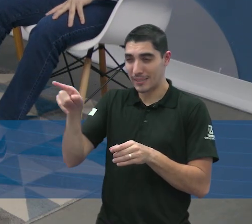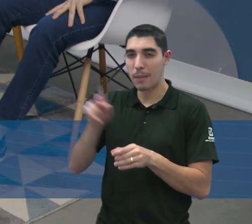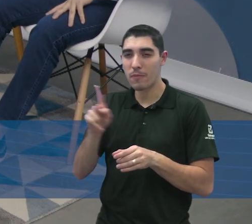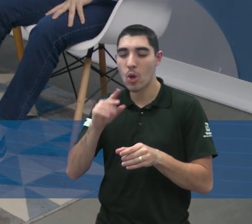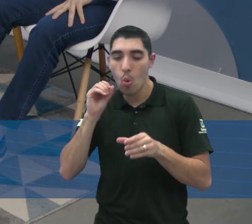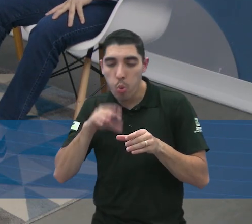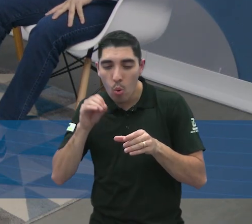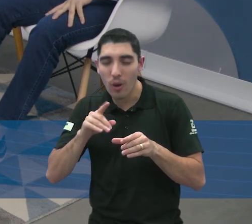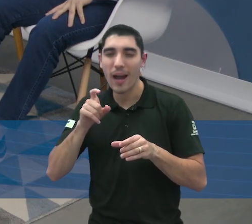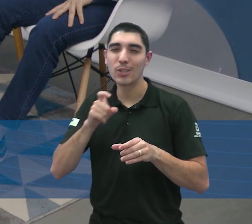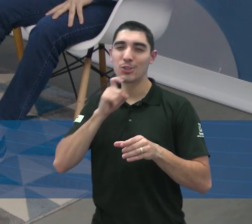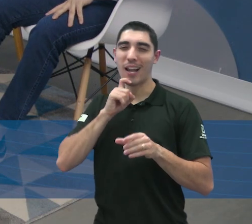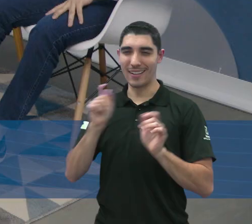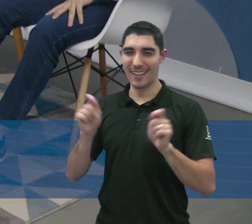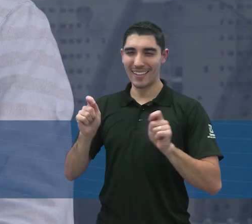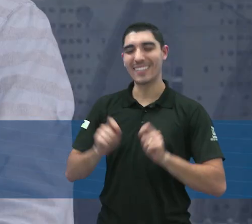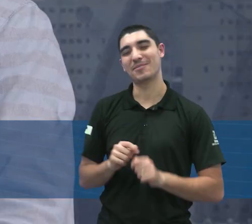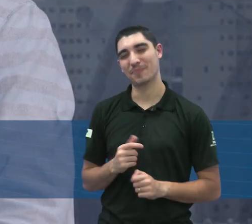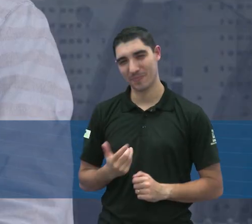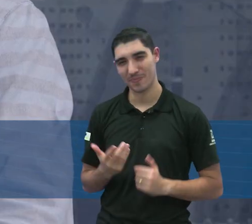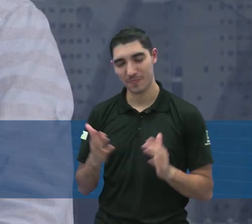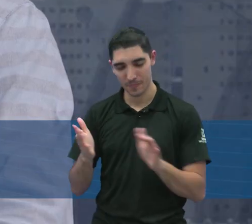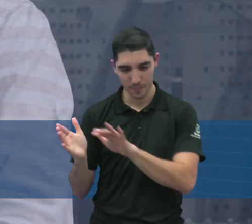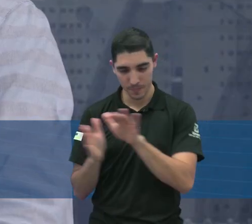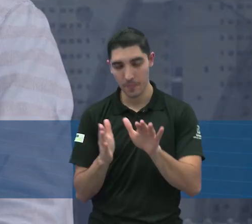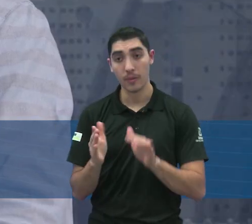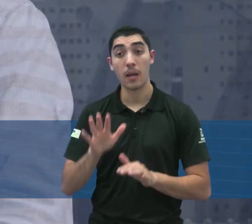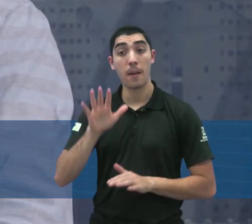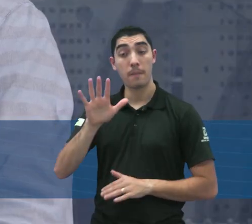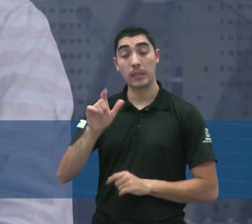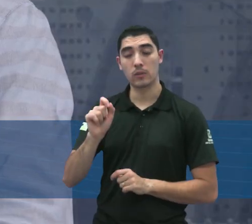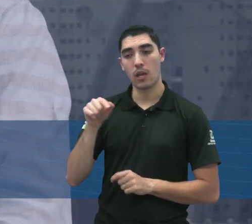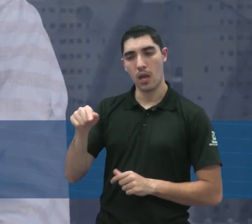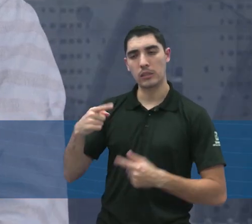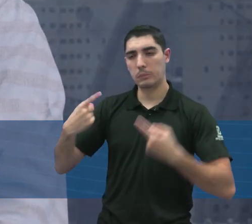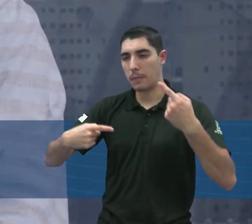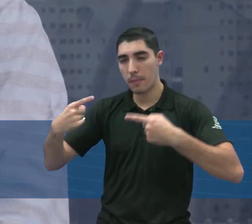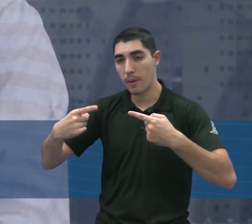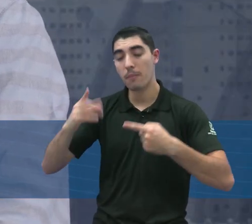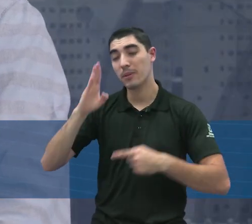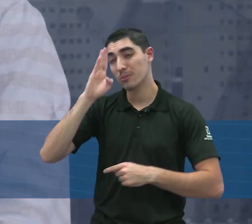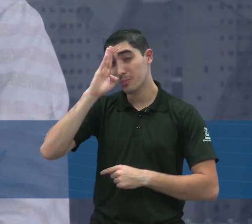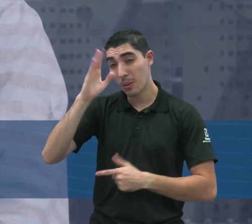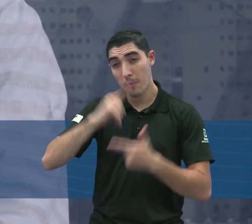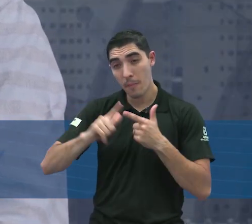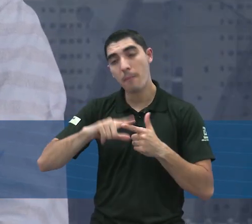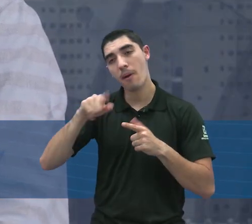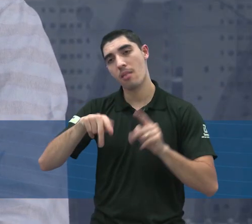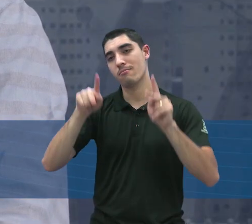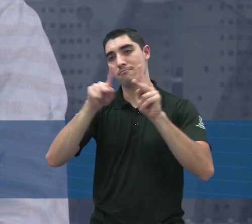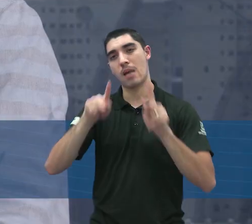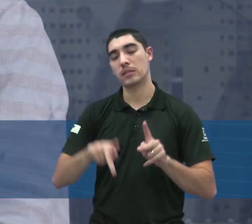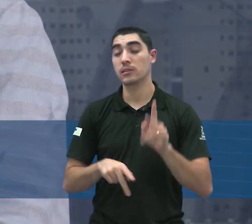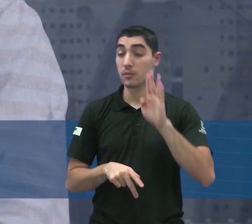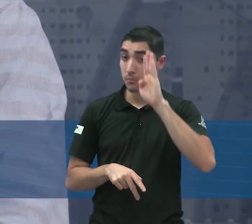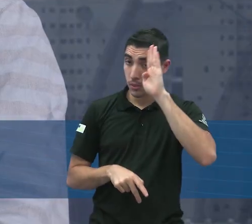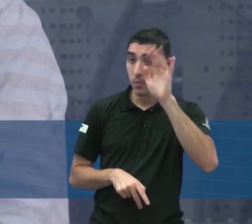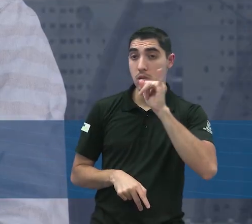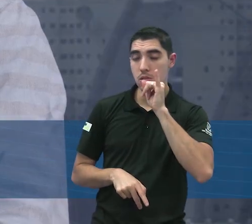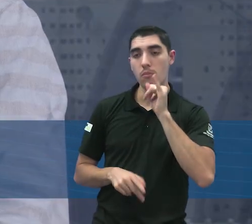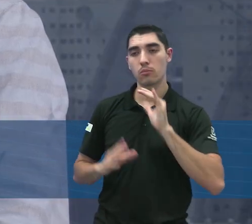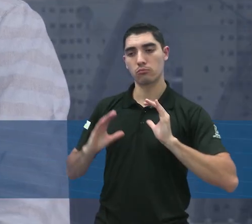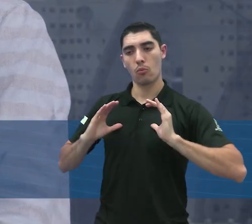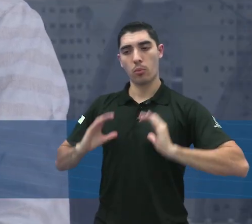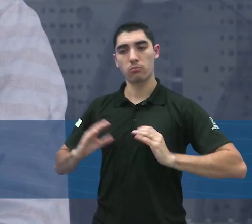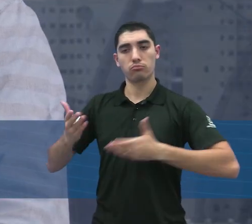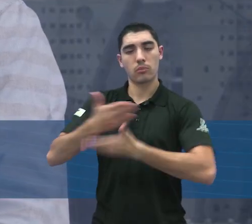novamente, como eu falei antes no bloco anterior, no final quem perde é a paz. A diplomacia, principalmente quando você está em grandes fóruns, na Assembleia Geral